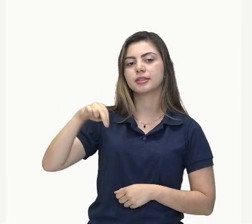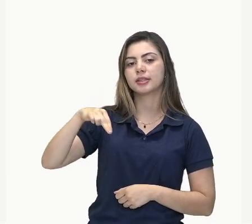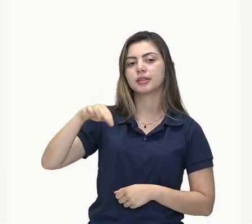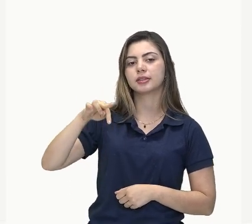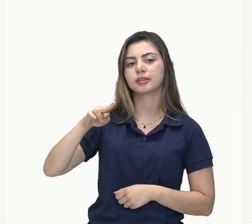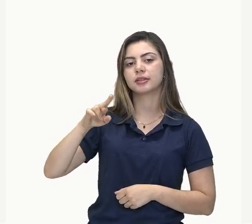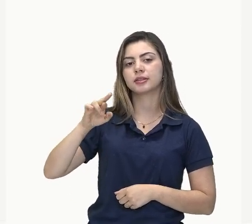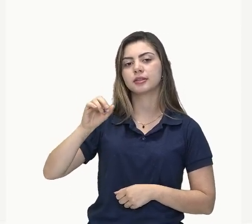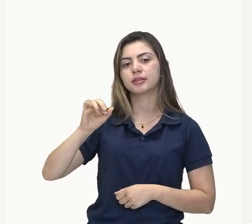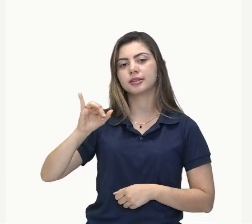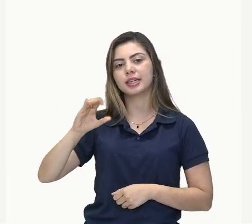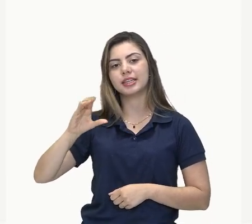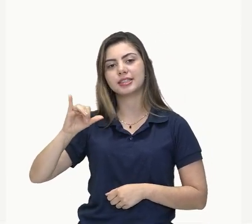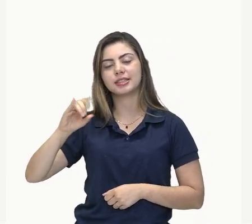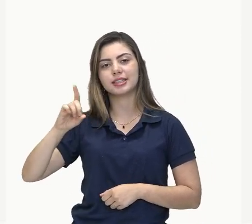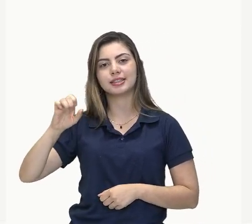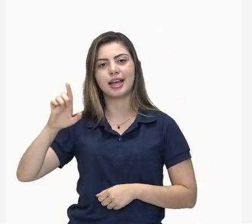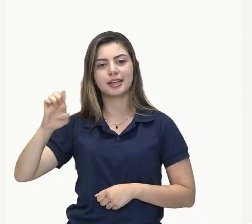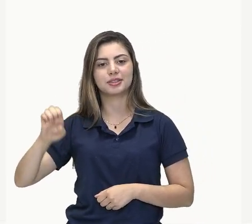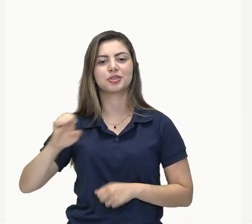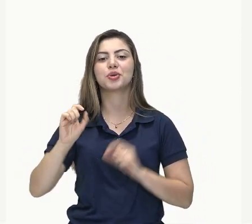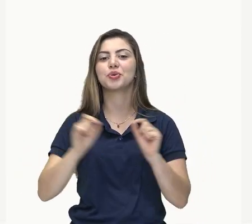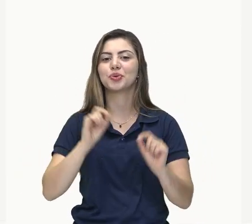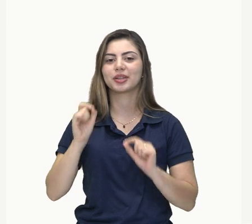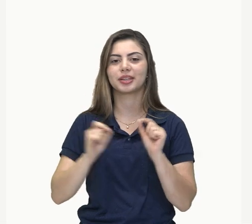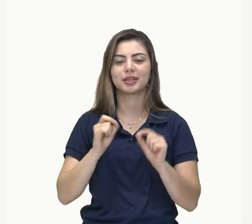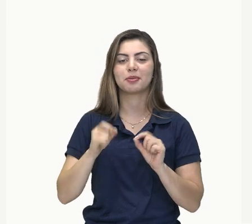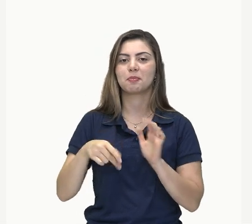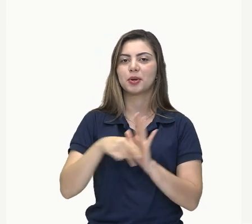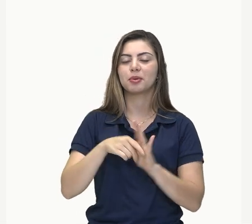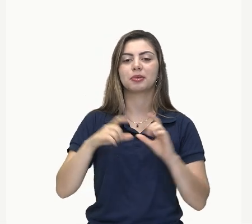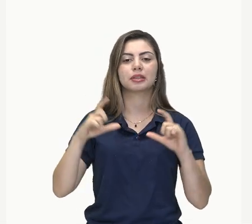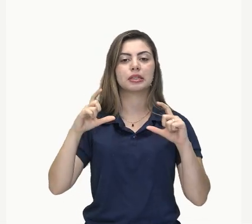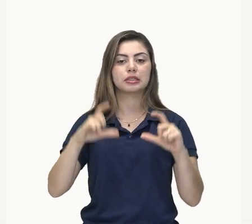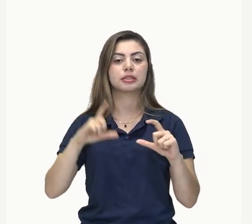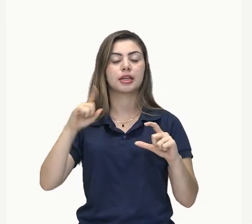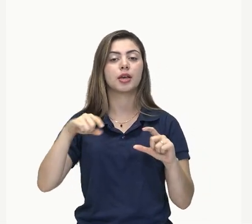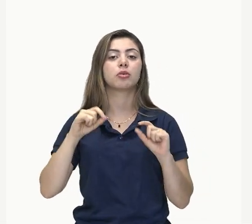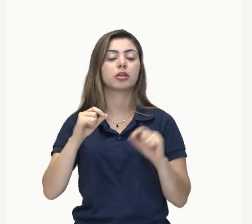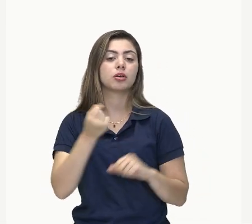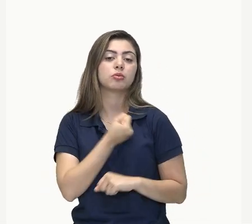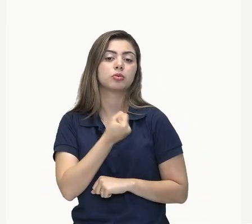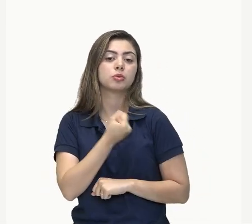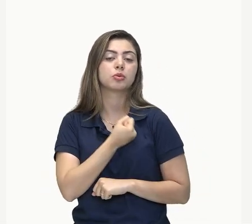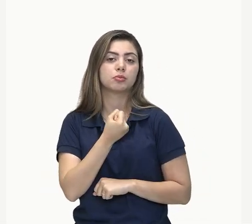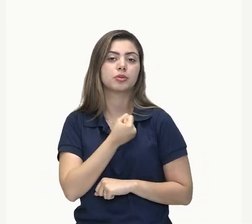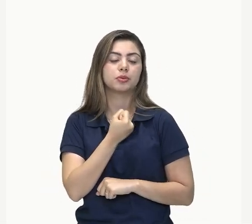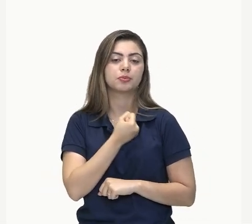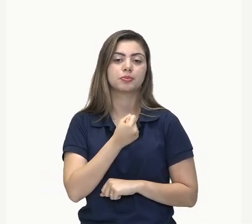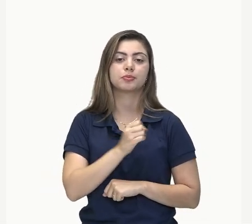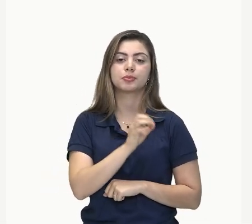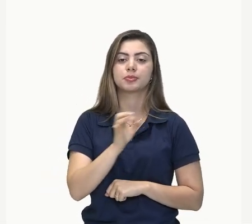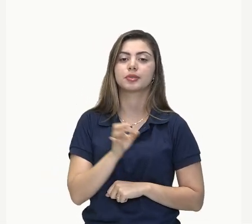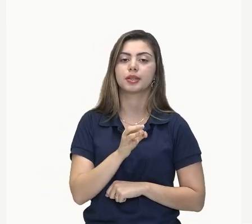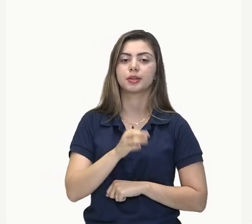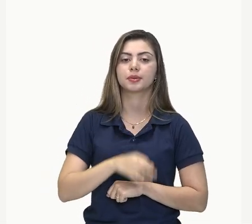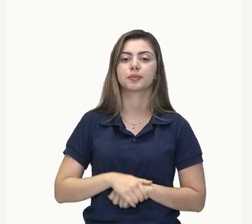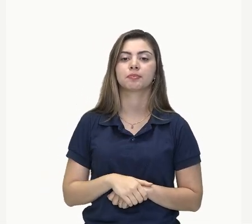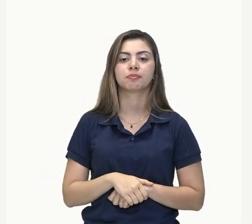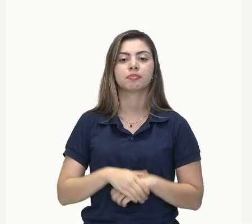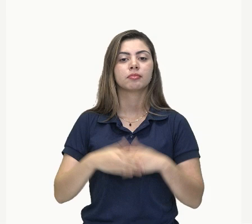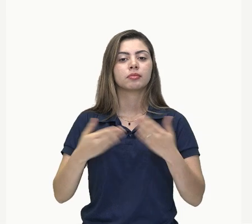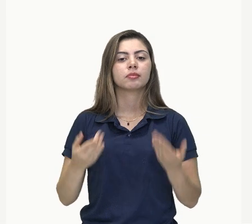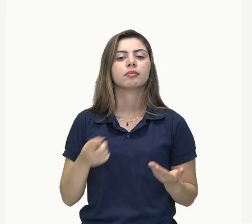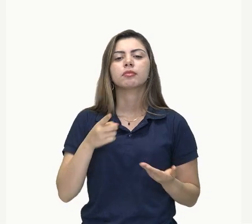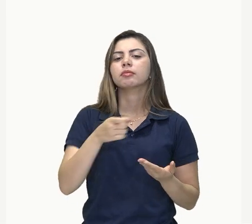só. A excentricidade de uma elipse é um valor numérico. Um valor numérico, tá? Que